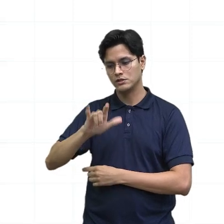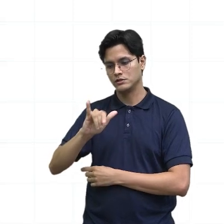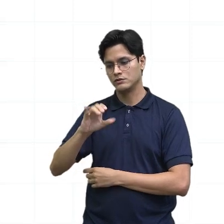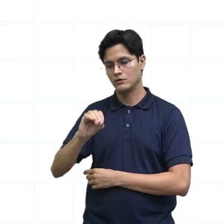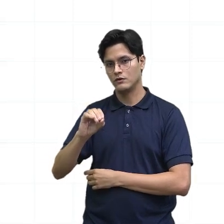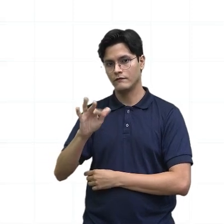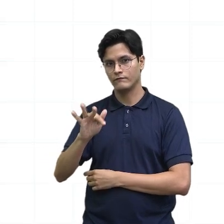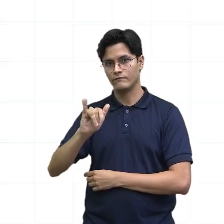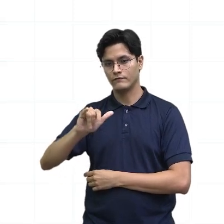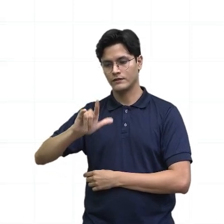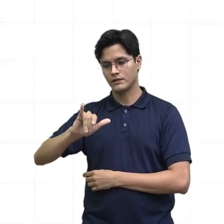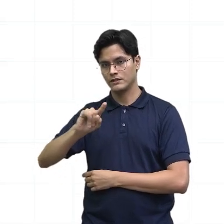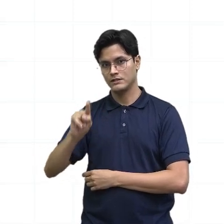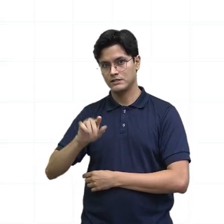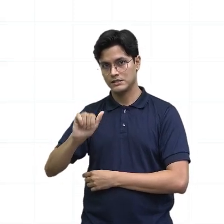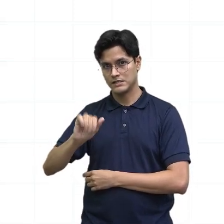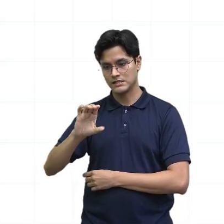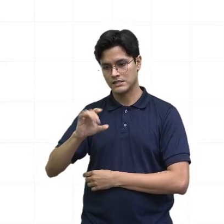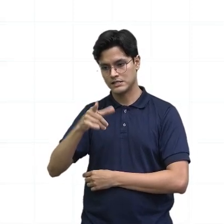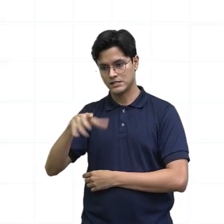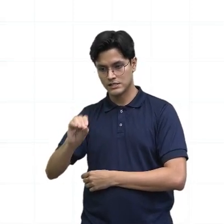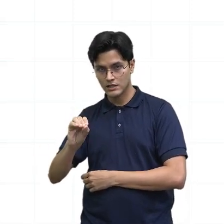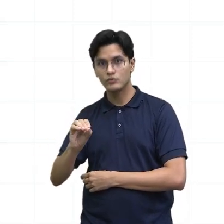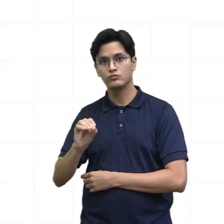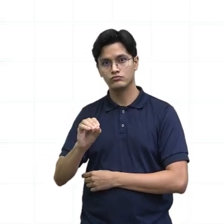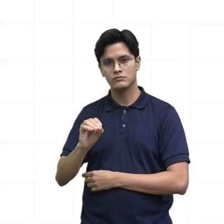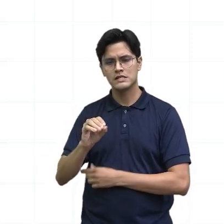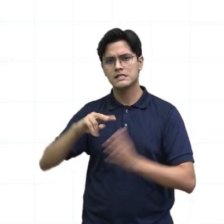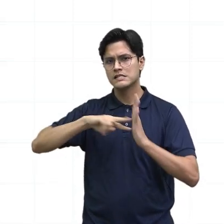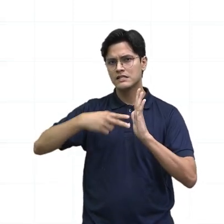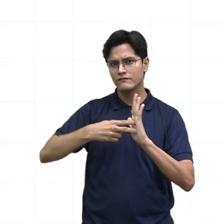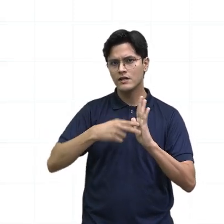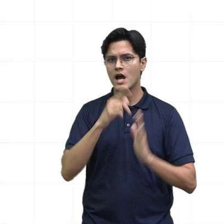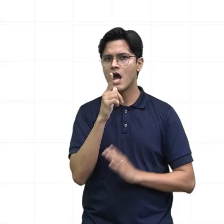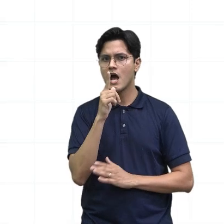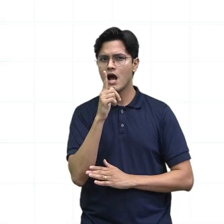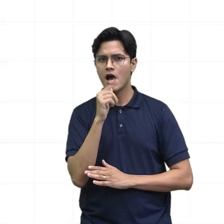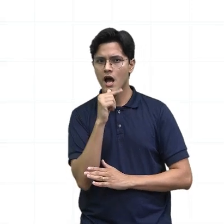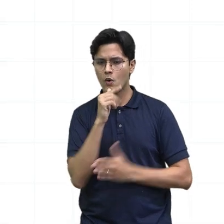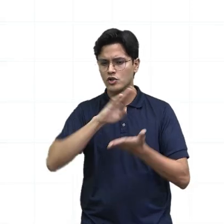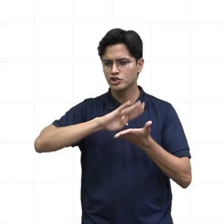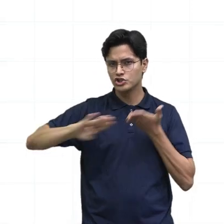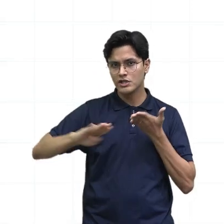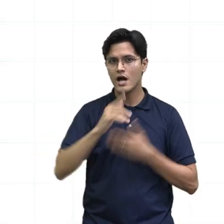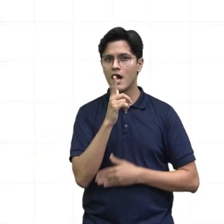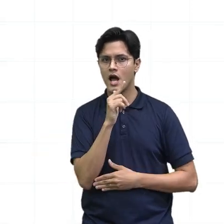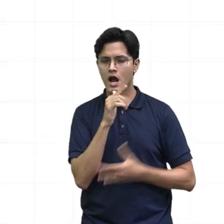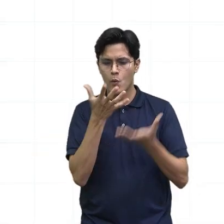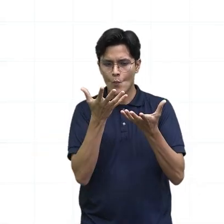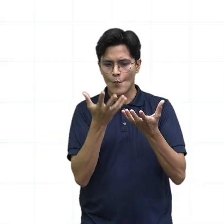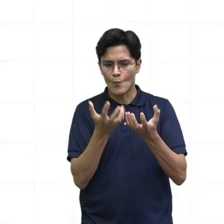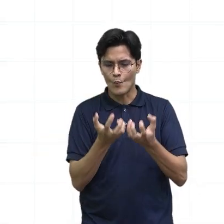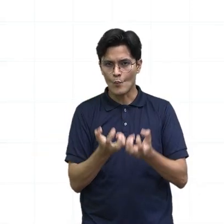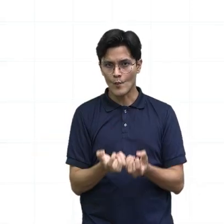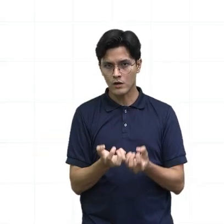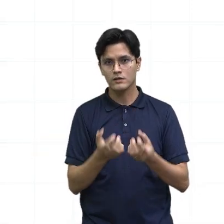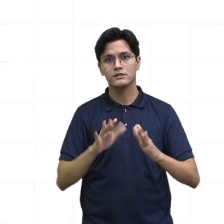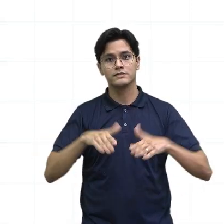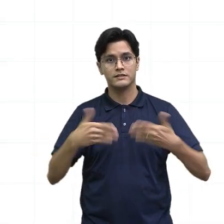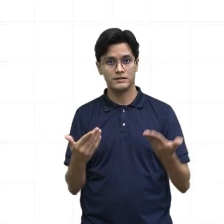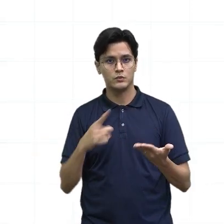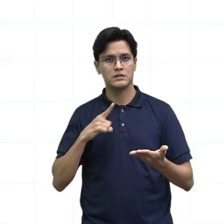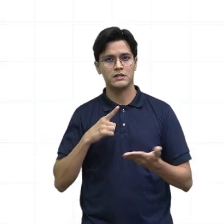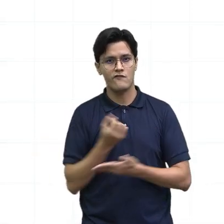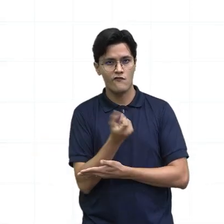retirar completamente a água desses alimentos. Então, muitas frutas, muitos vegetais, muitas carnes,